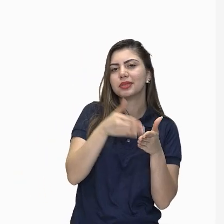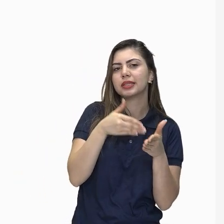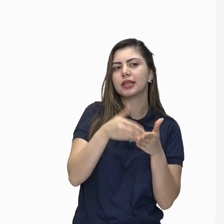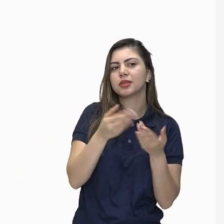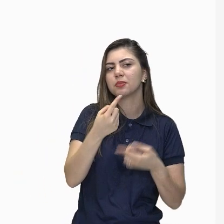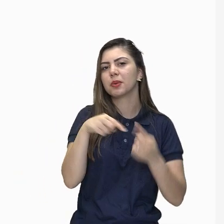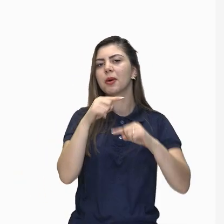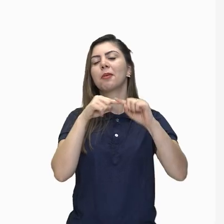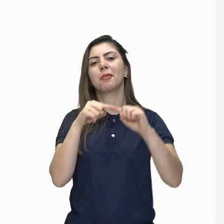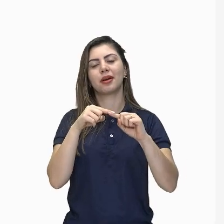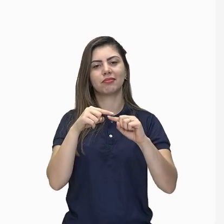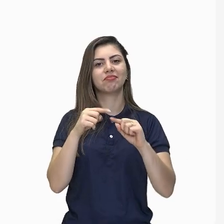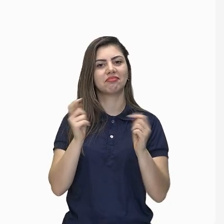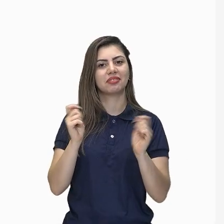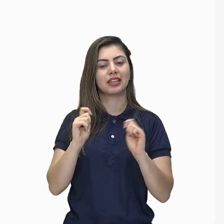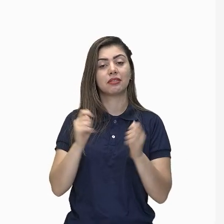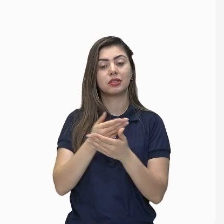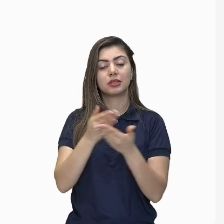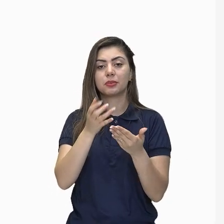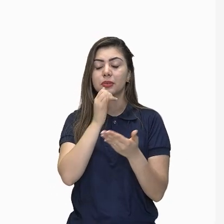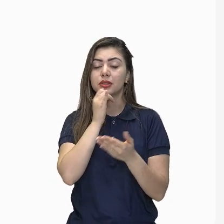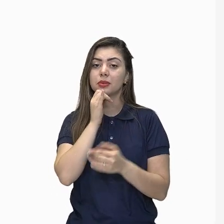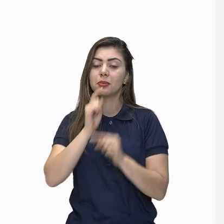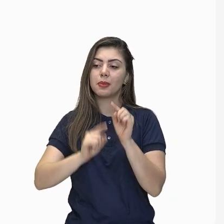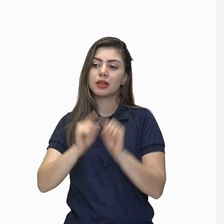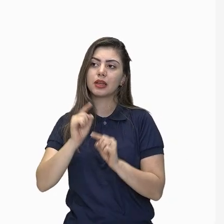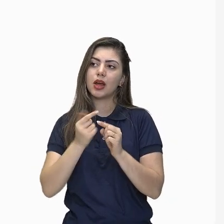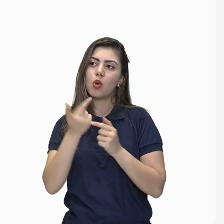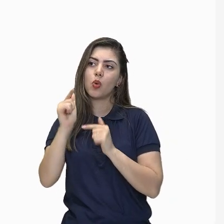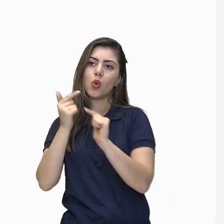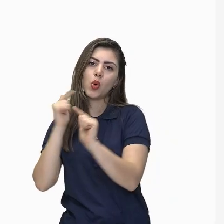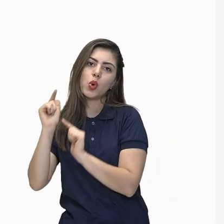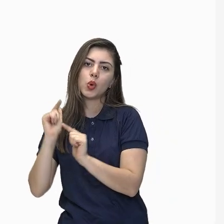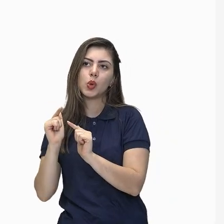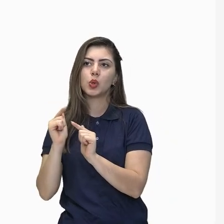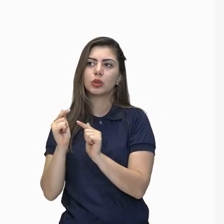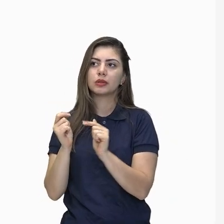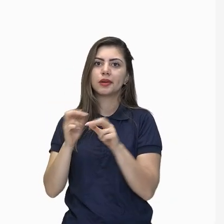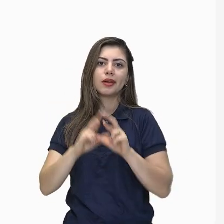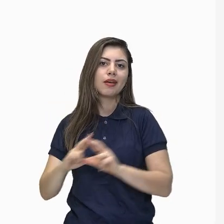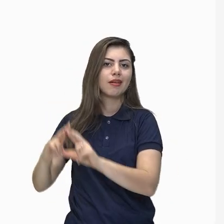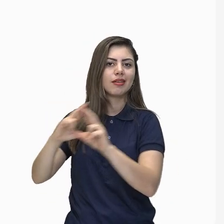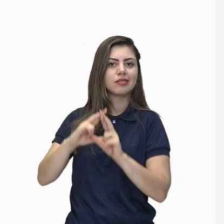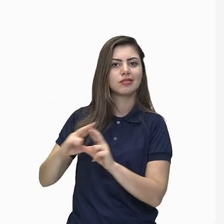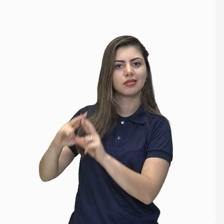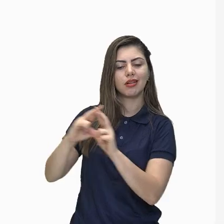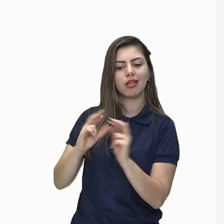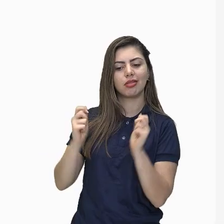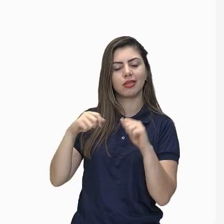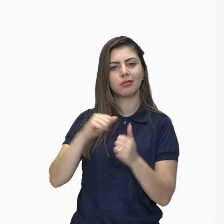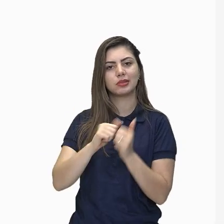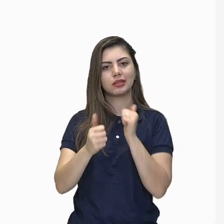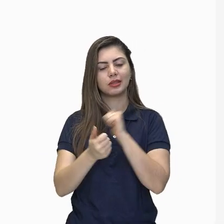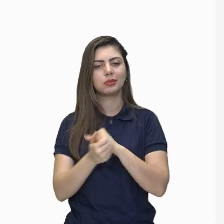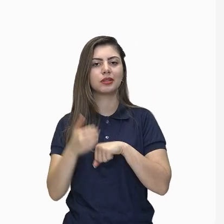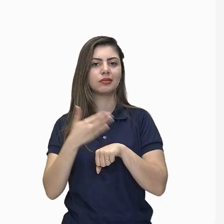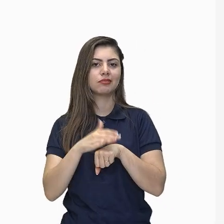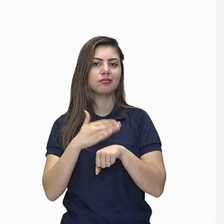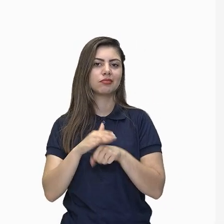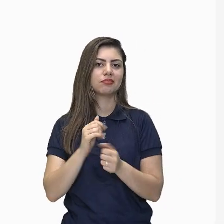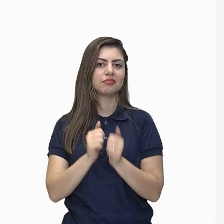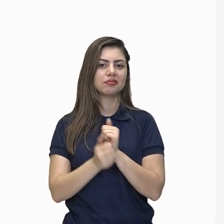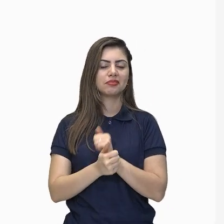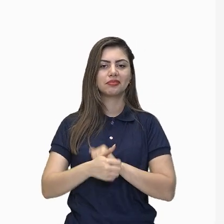fazer aproveitamento de materiais alternativos, né? Reciclagem também, para fazer a prática dos